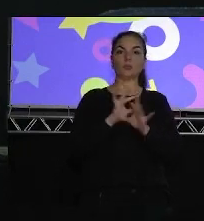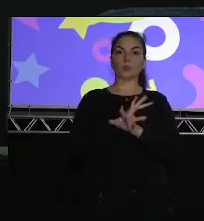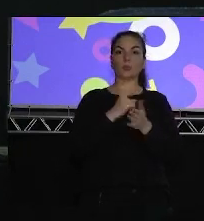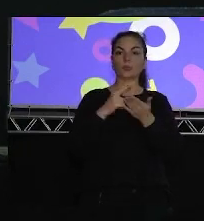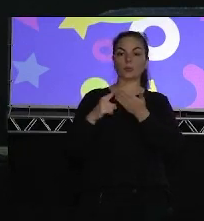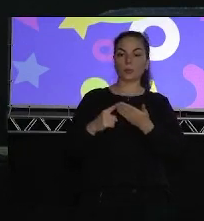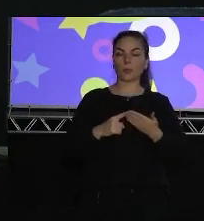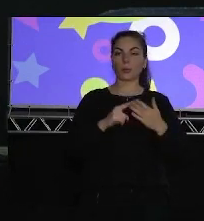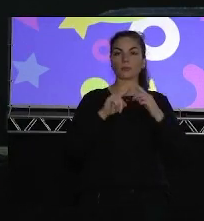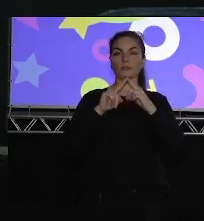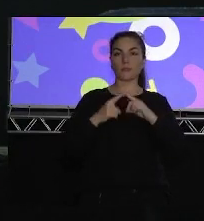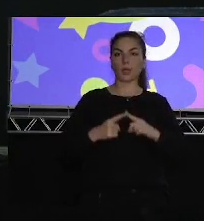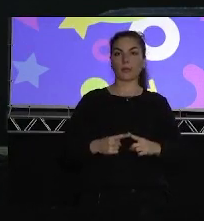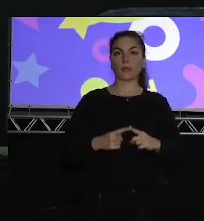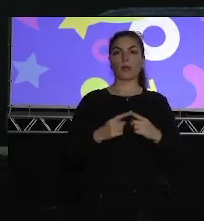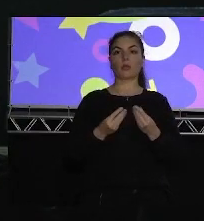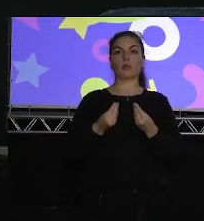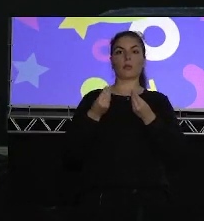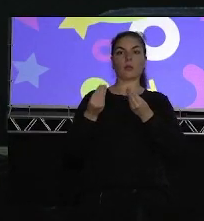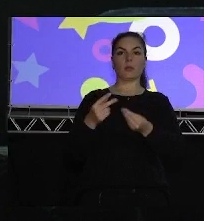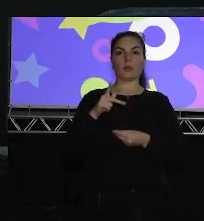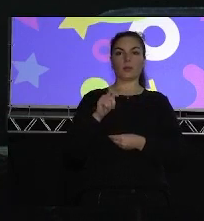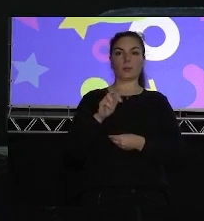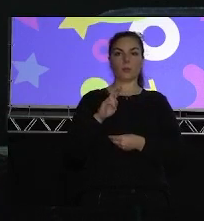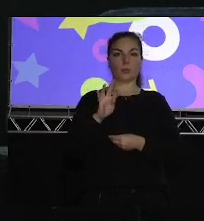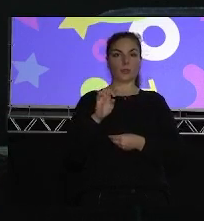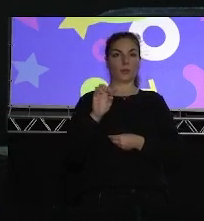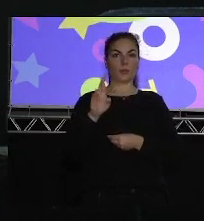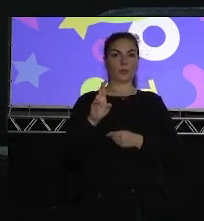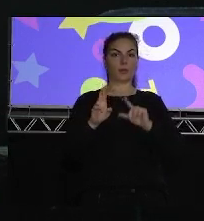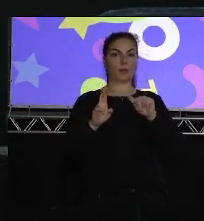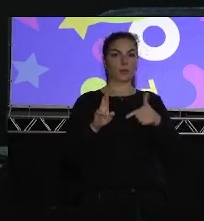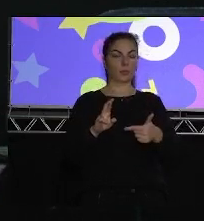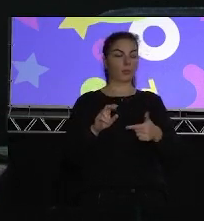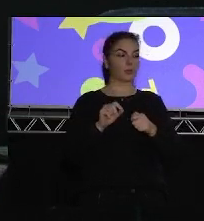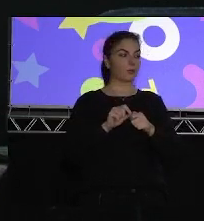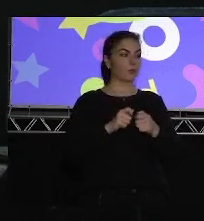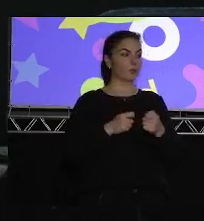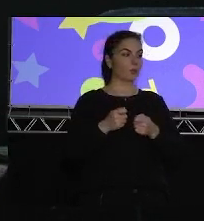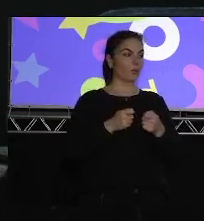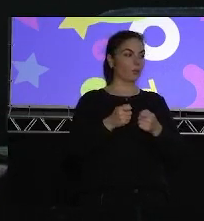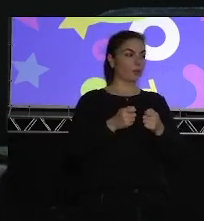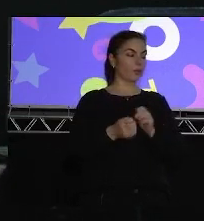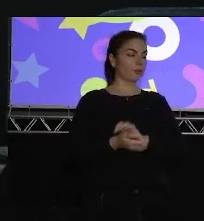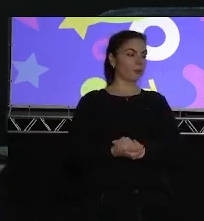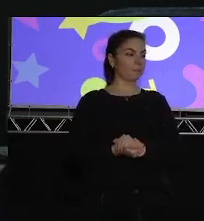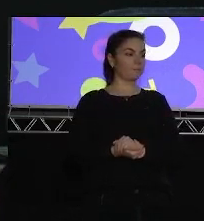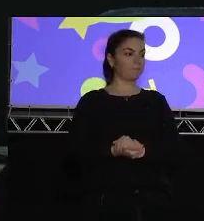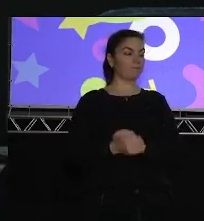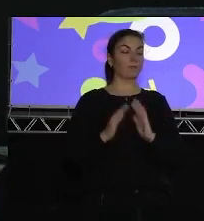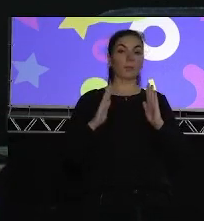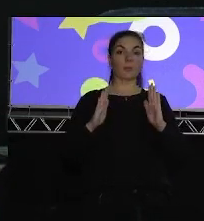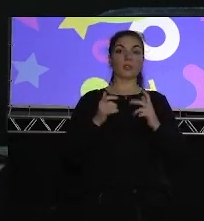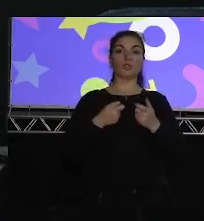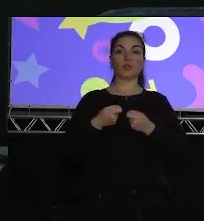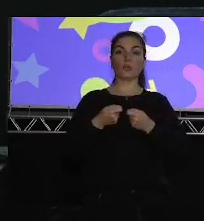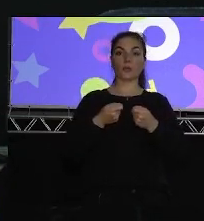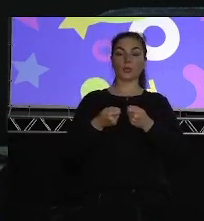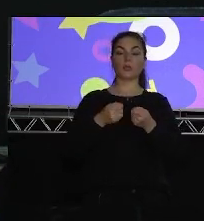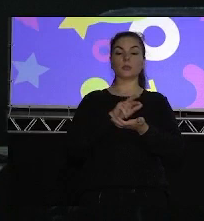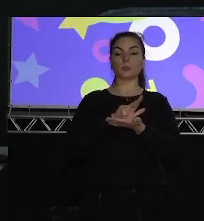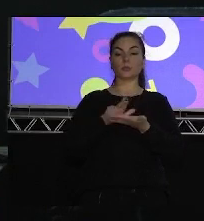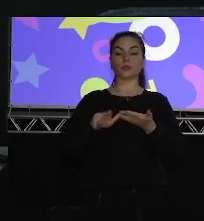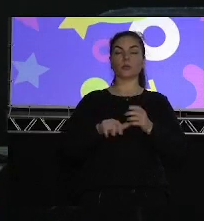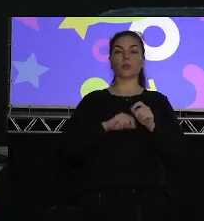entrega do quarter, a gente passe, então, para a parte de governança. Né? A parte de governança, então, o portfólio ele vai fazer